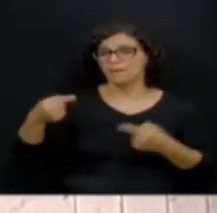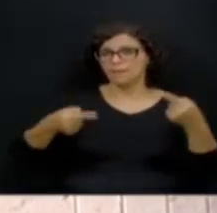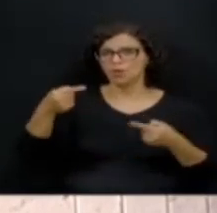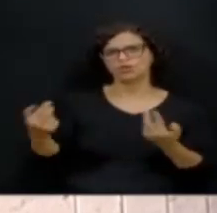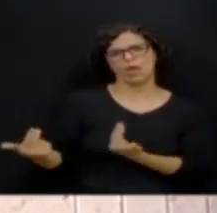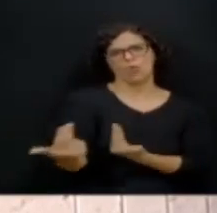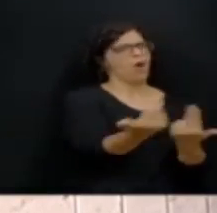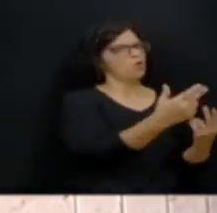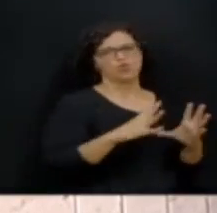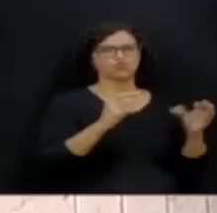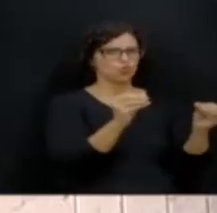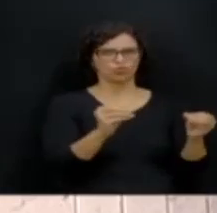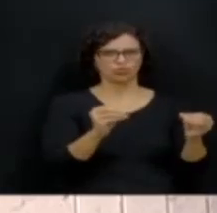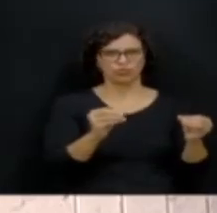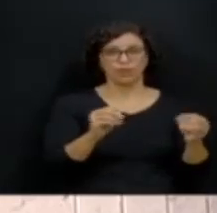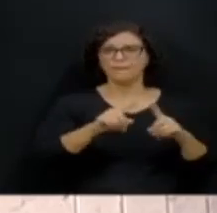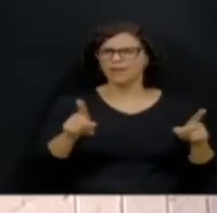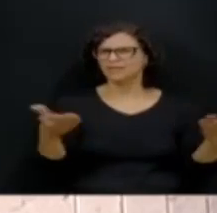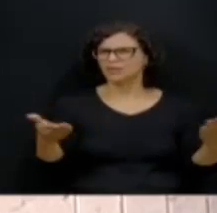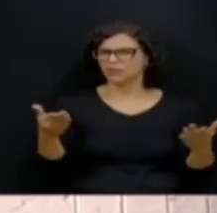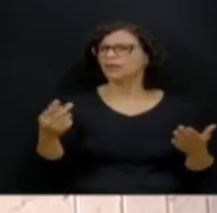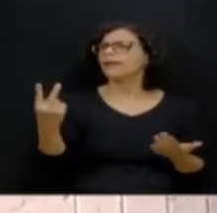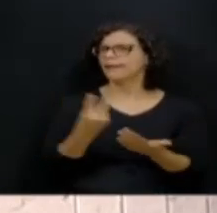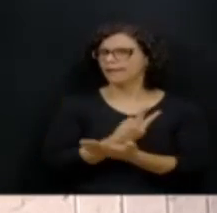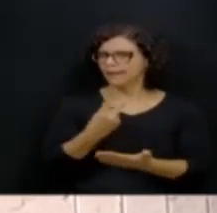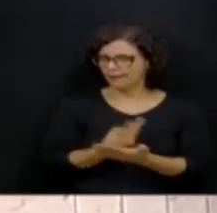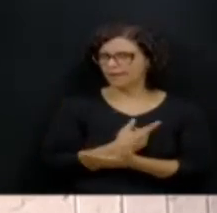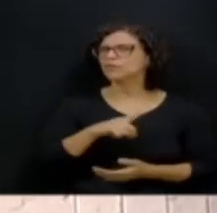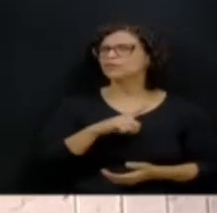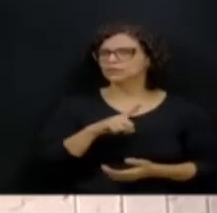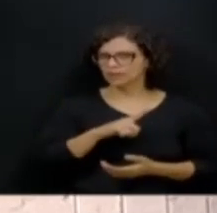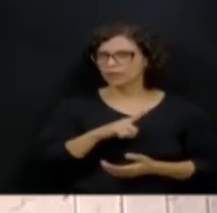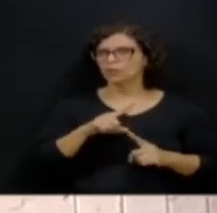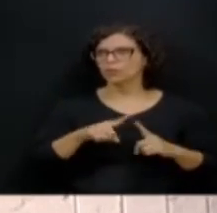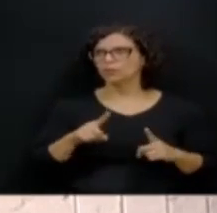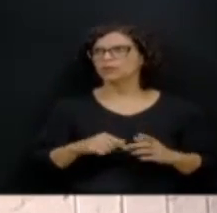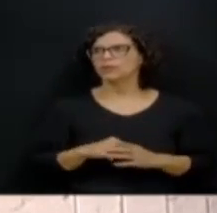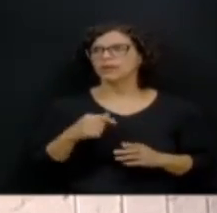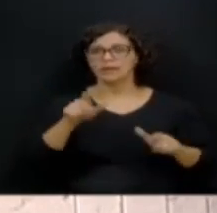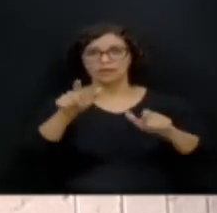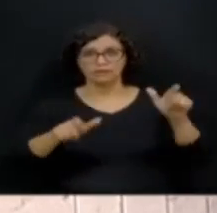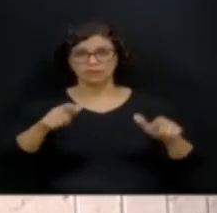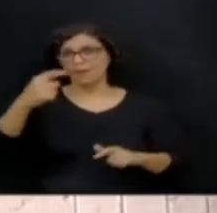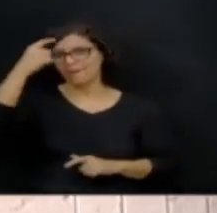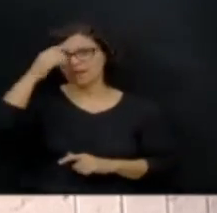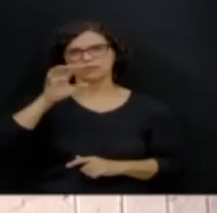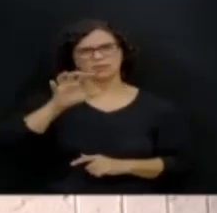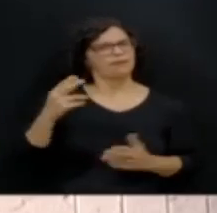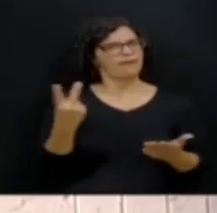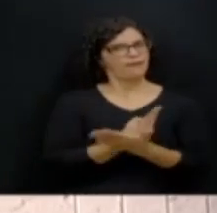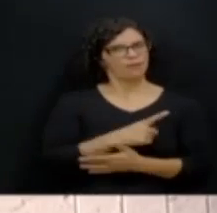são todos iguais. Mas esse é um grave engano cometido pelas pessoas que pensam